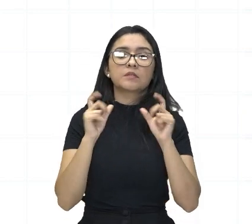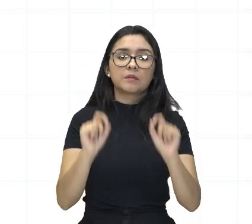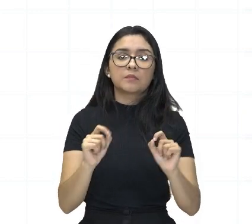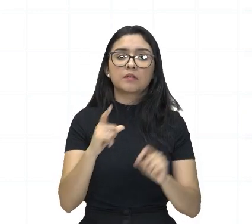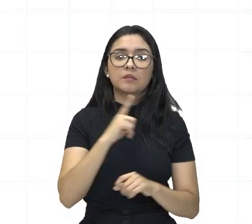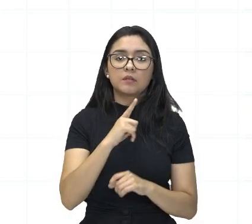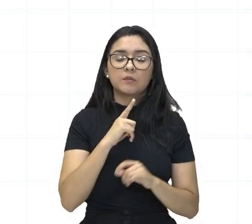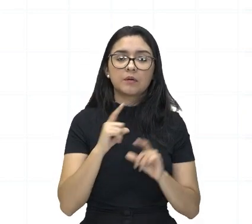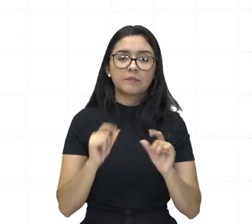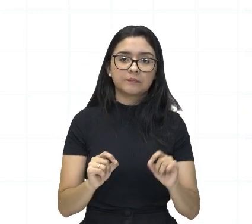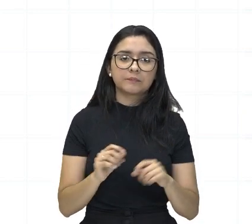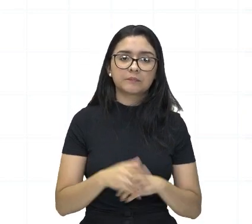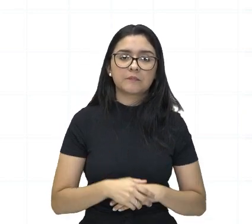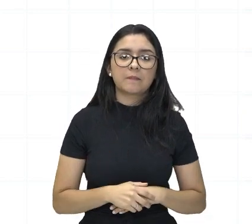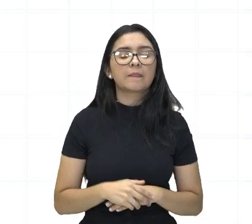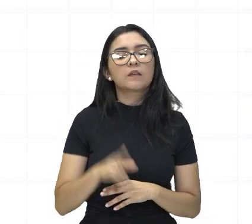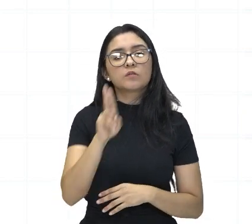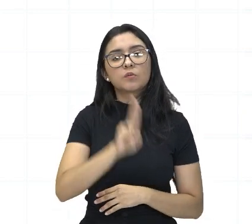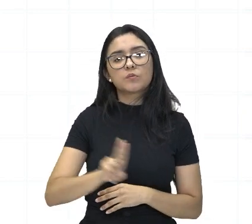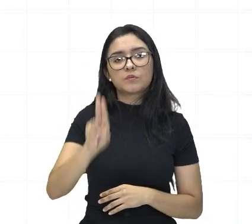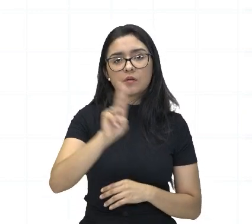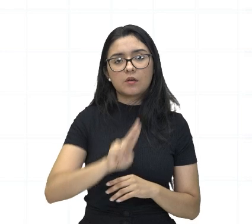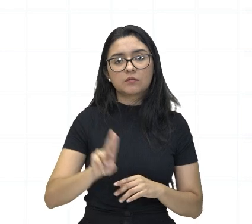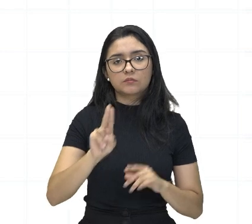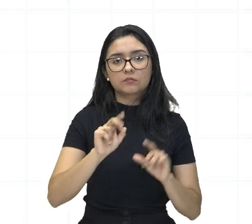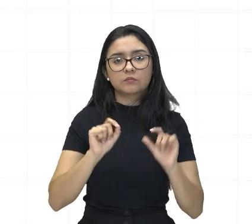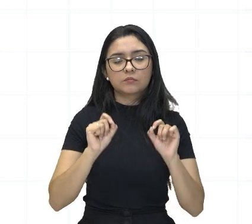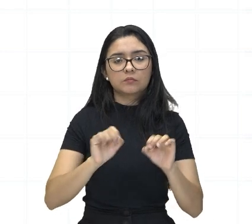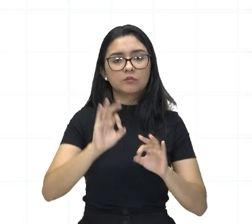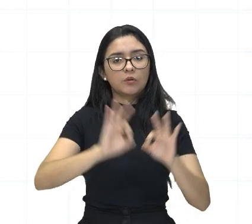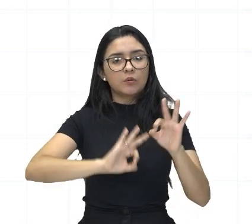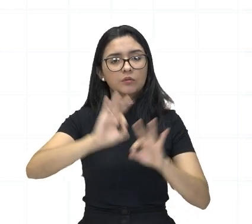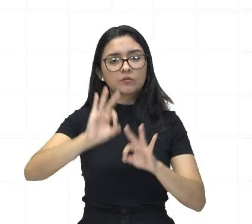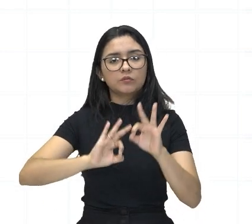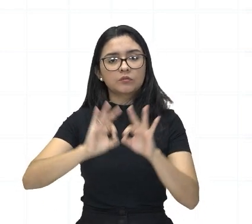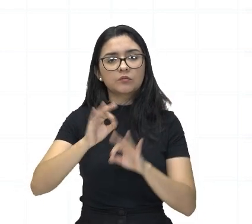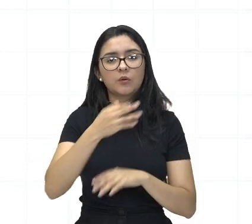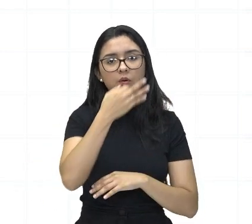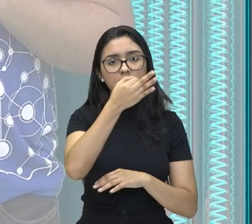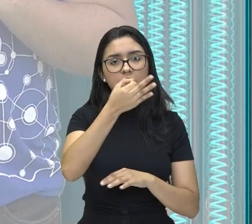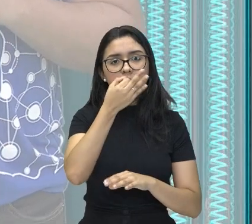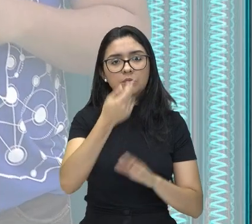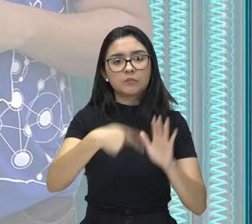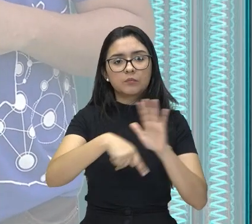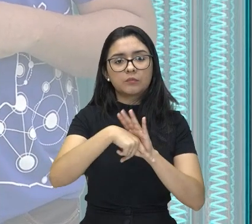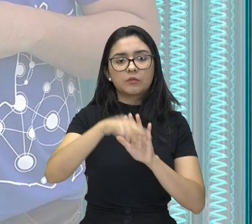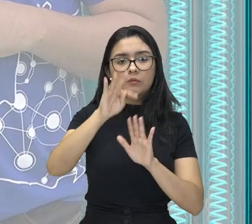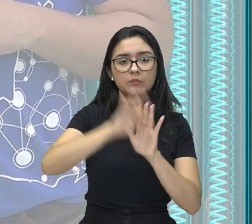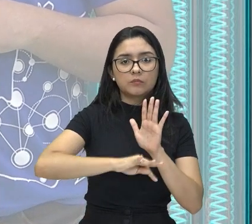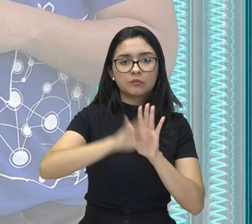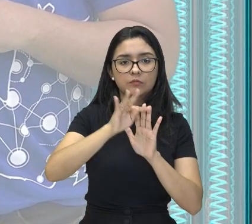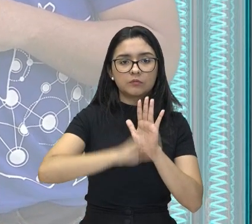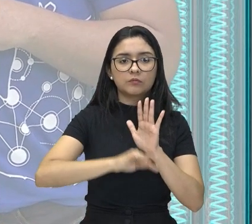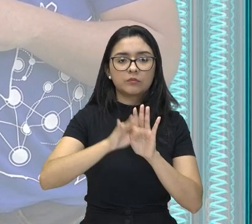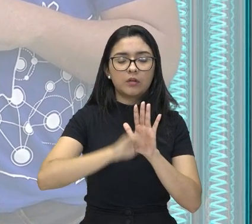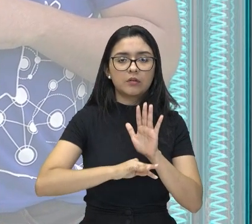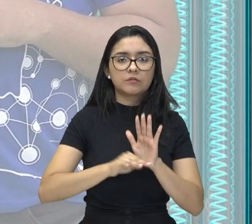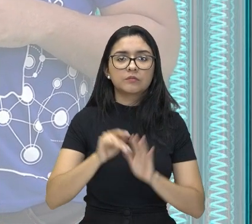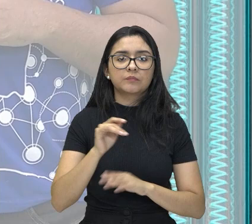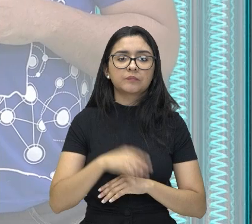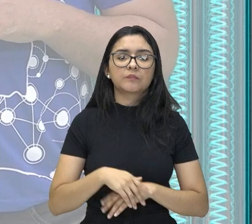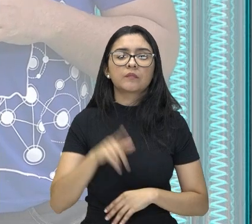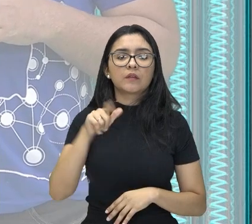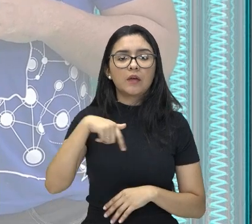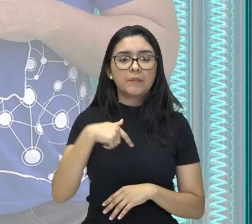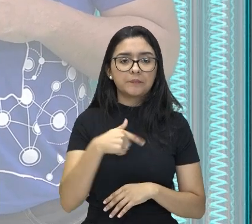aqueles que são utilizados exatamente para organizar os argumentos, para organizar o discurso, e são esses